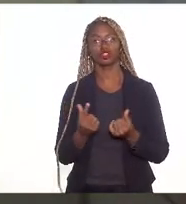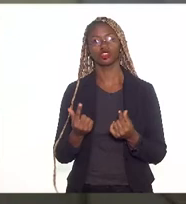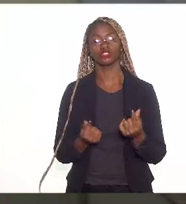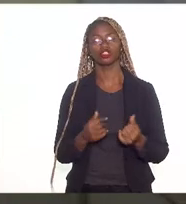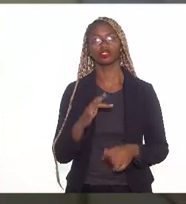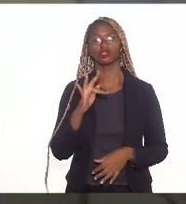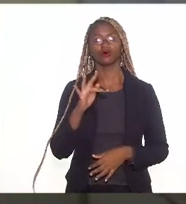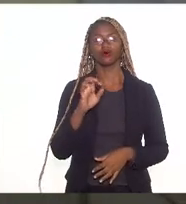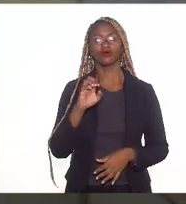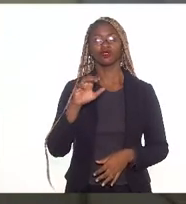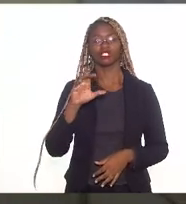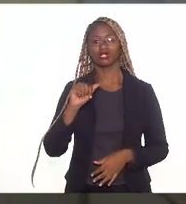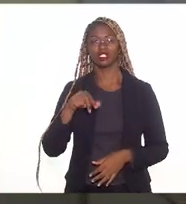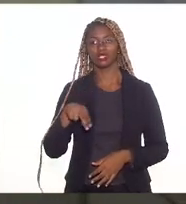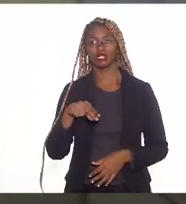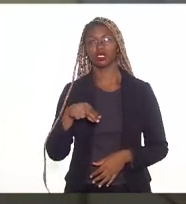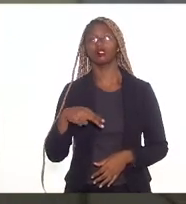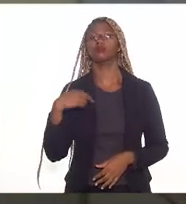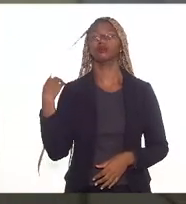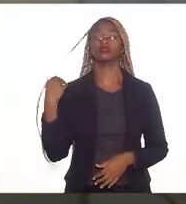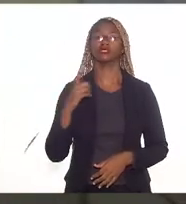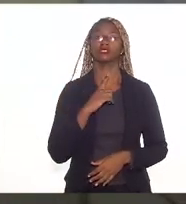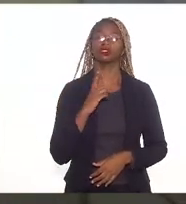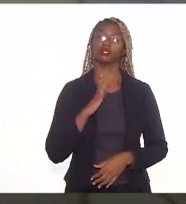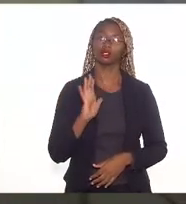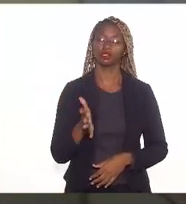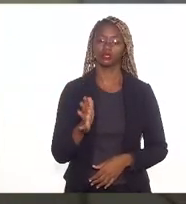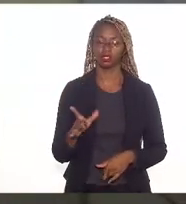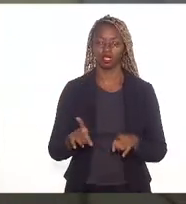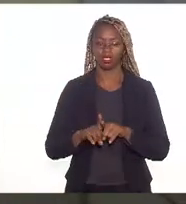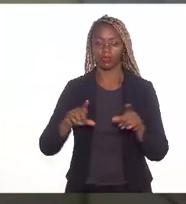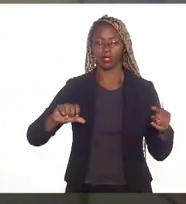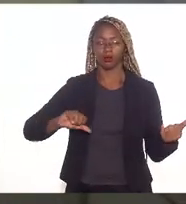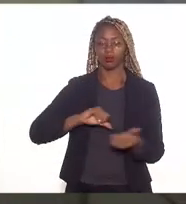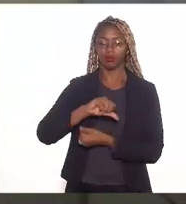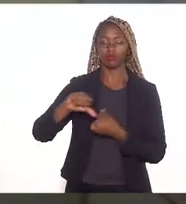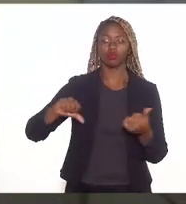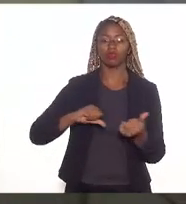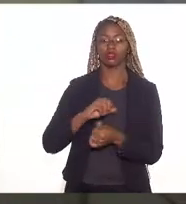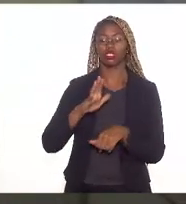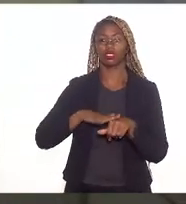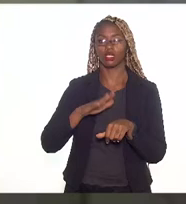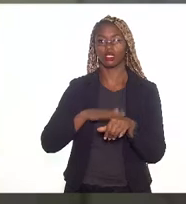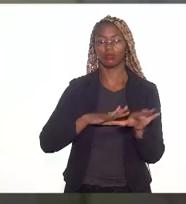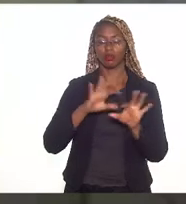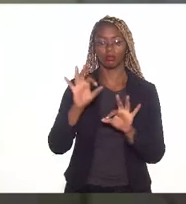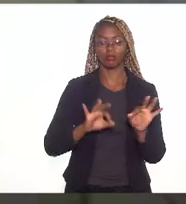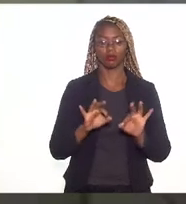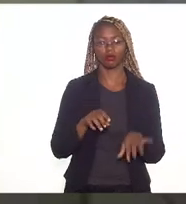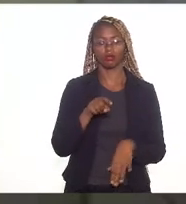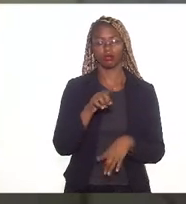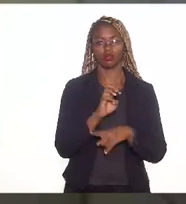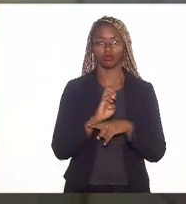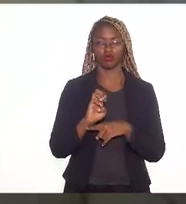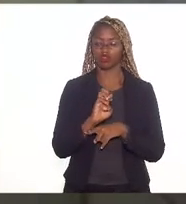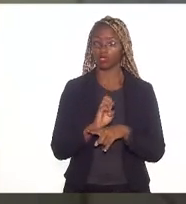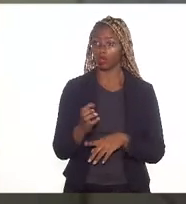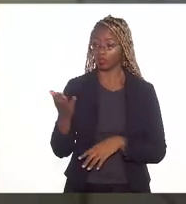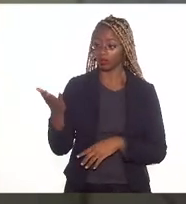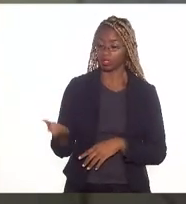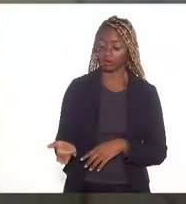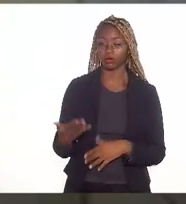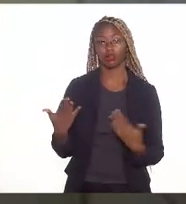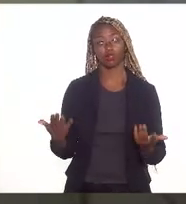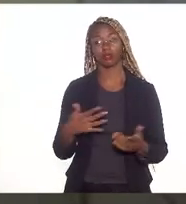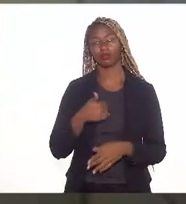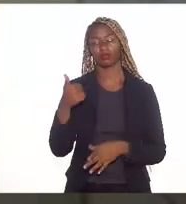FECAN, tendo havido, inclusive, mudança na própria Constituição do Estado para eles. Então, a primeira pergunta